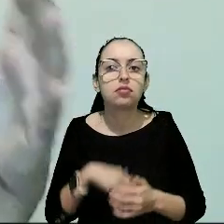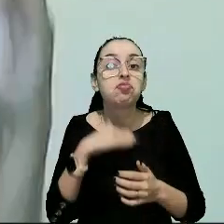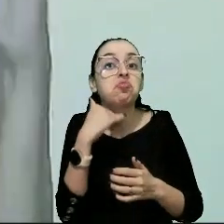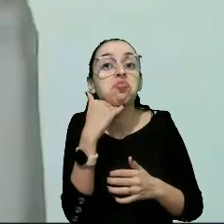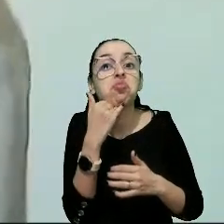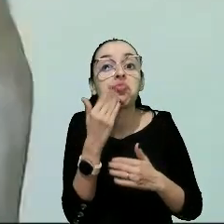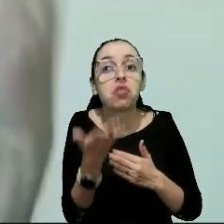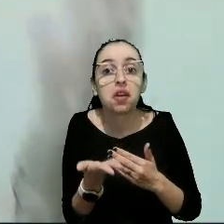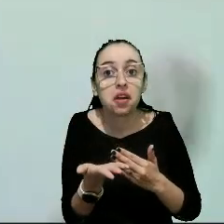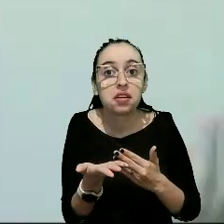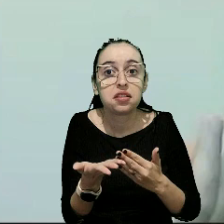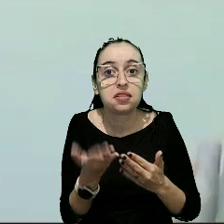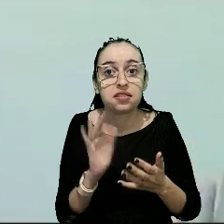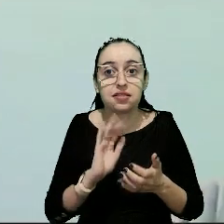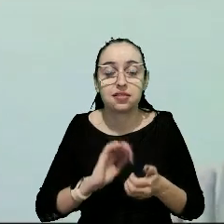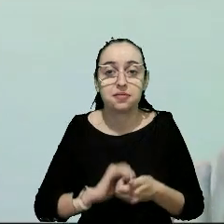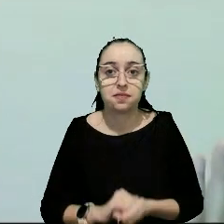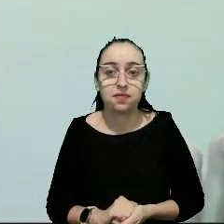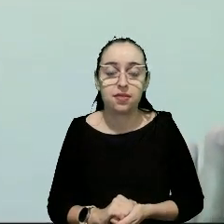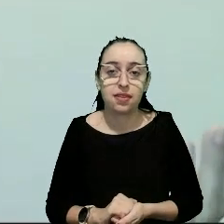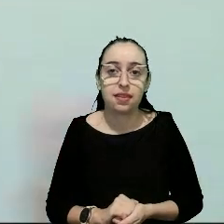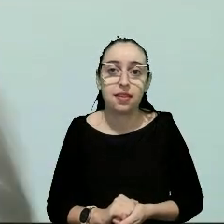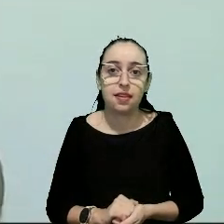pô. Foda-se.